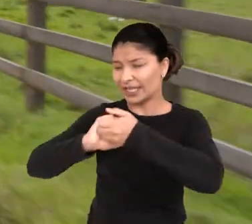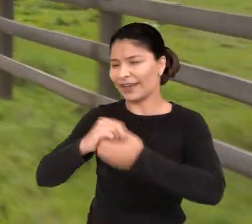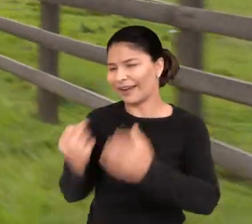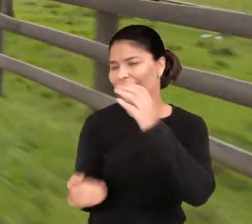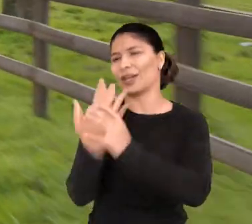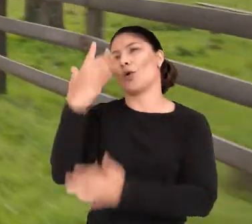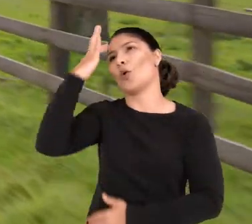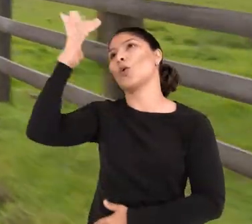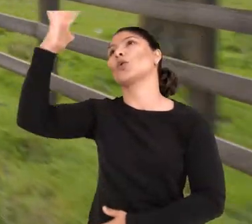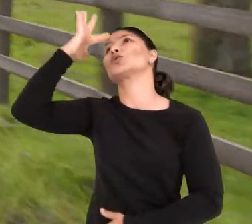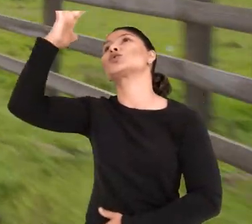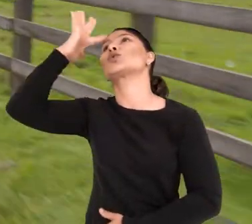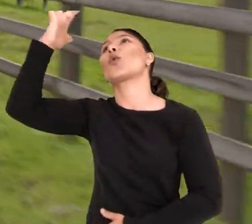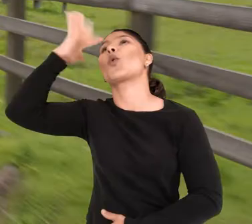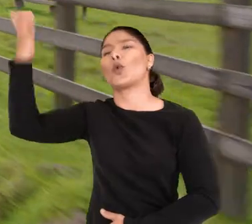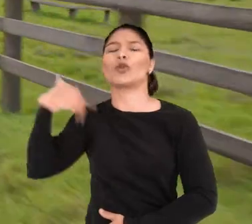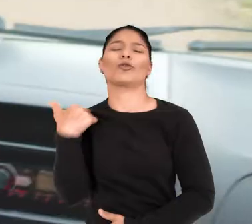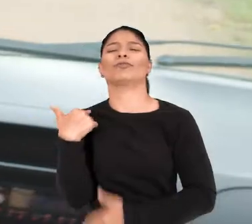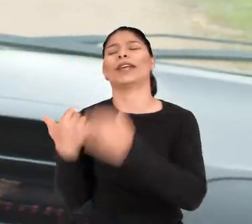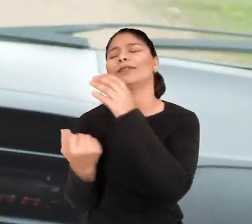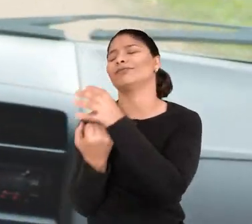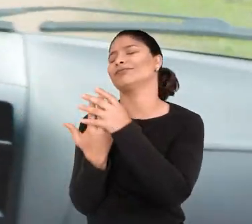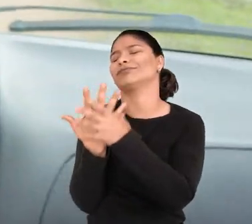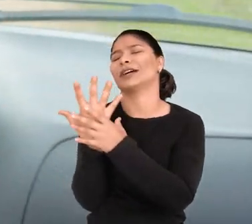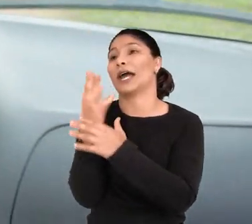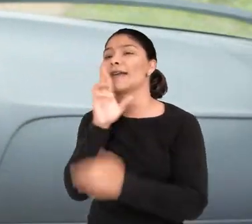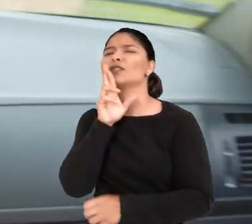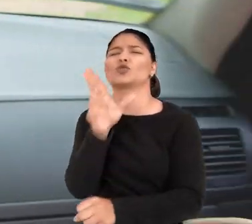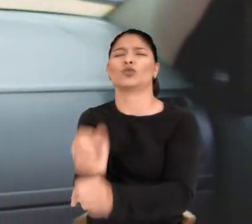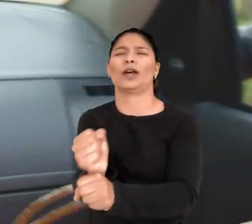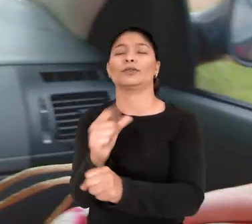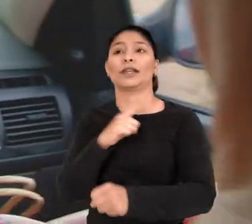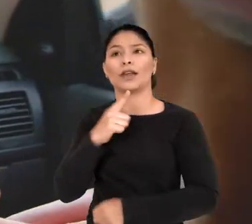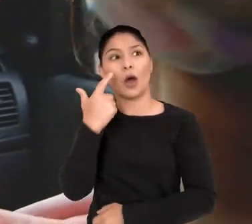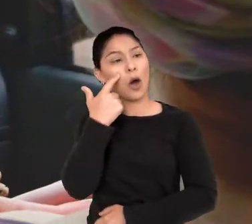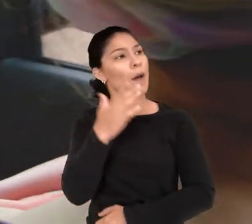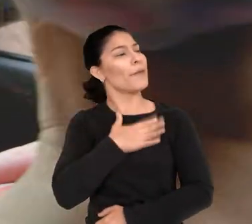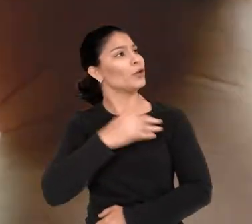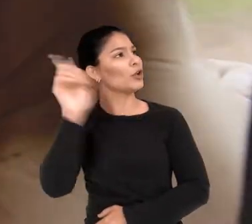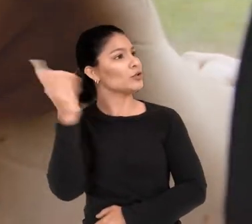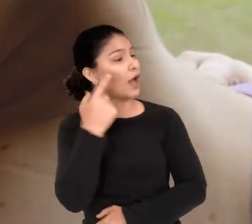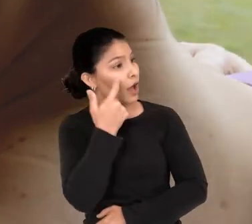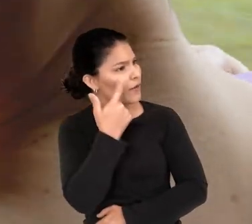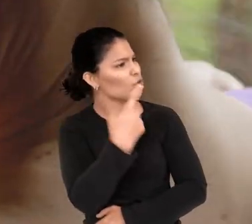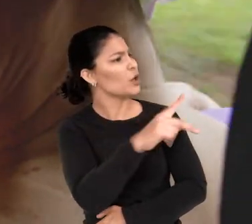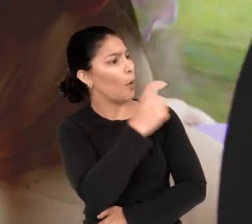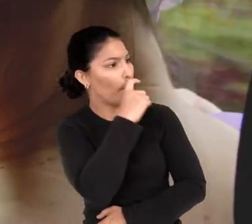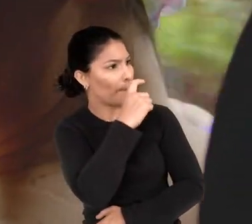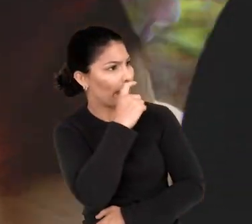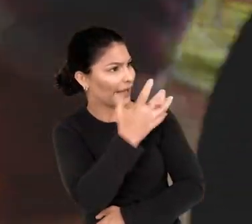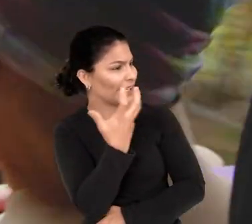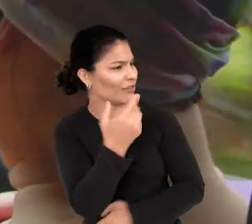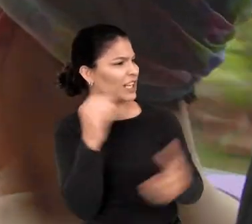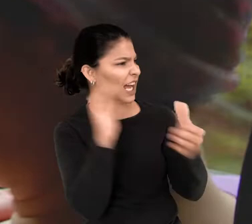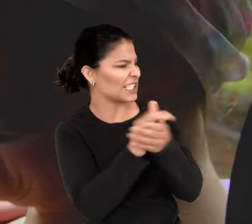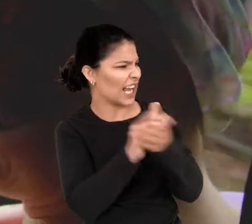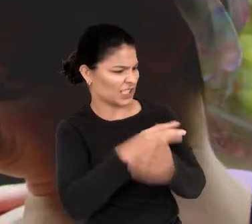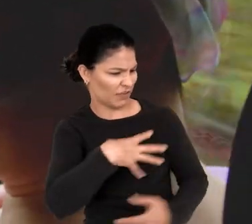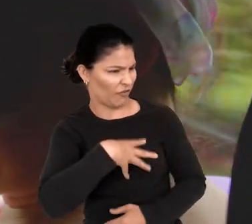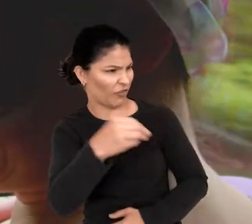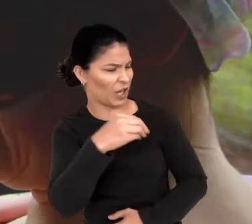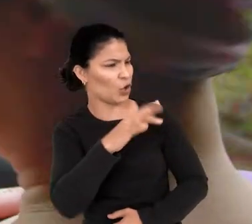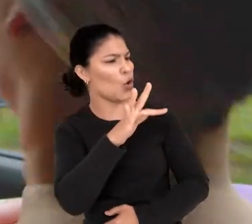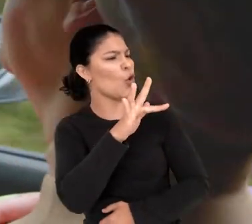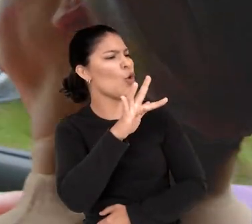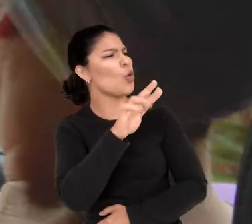parceria que brotou de um sonho E que floresceu, floresceu Vem, santo, e pensar que teu pai queria que tu casasse com o filho